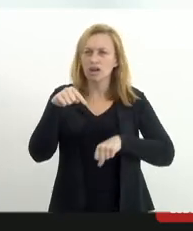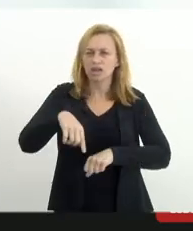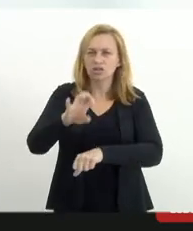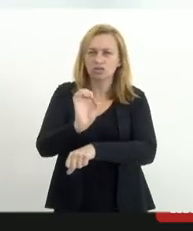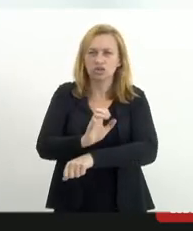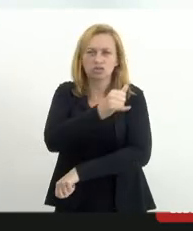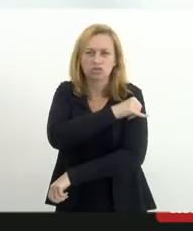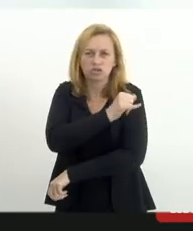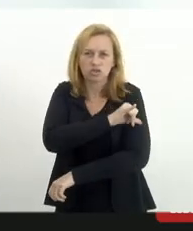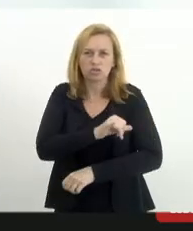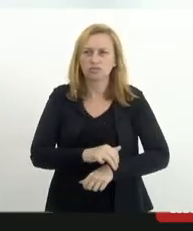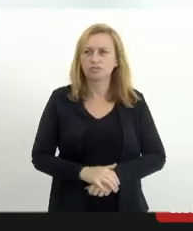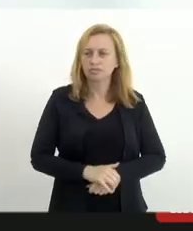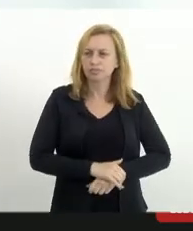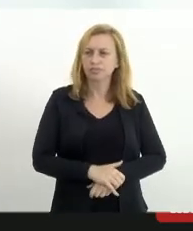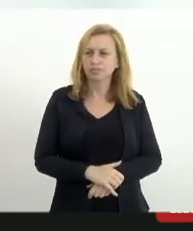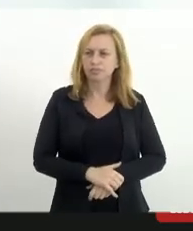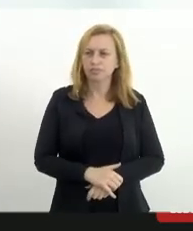de Janeiro.